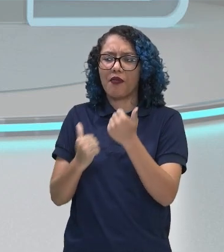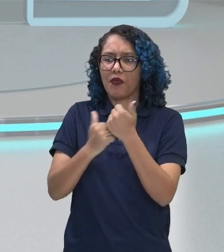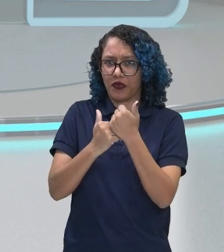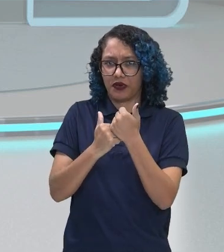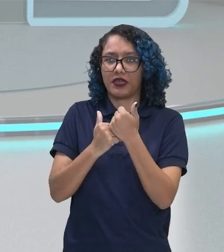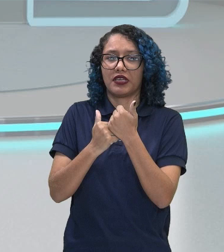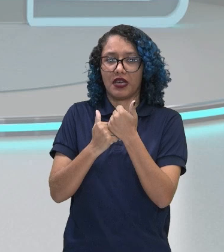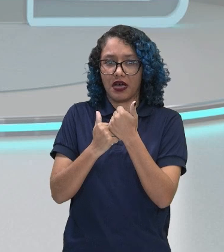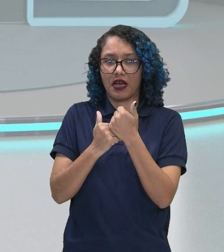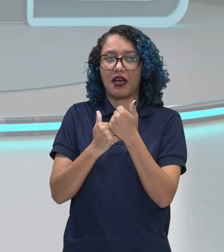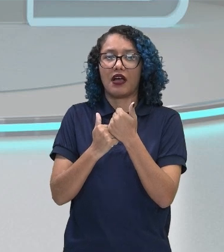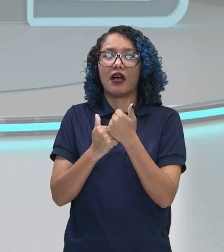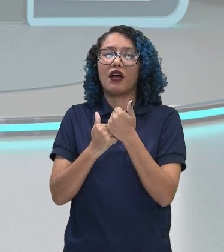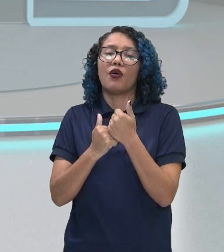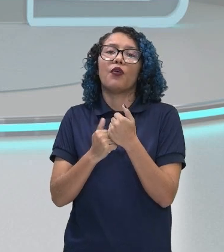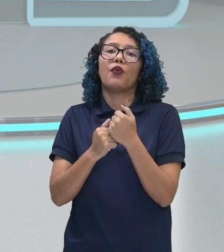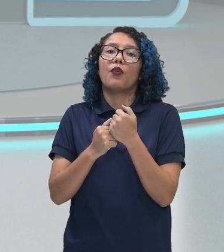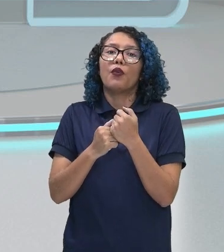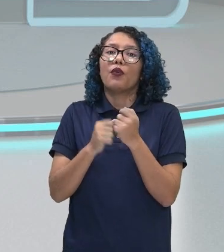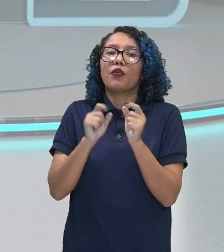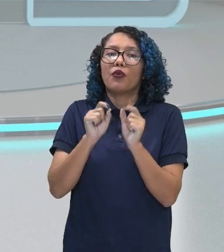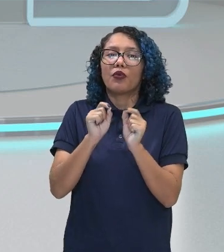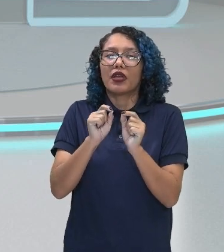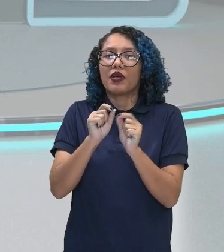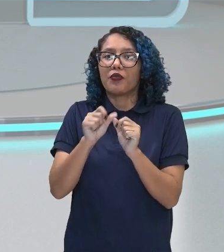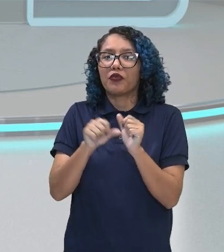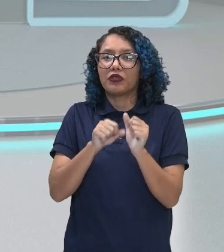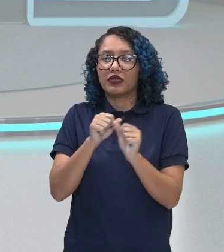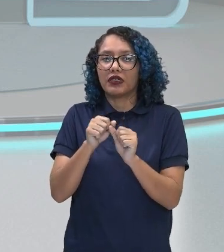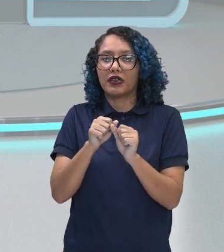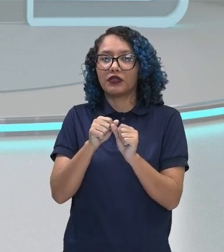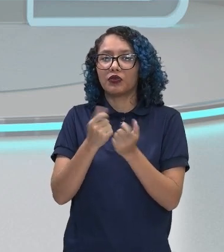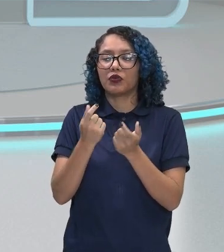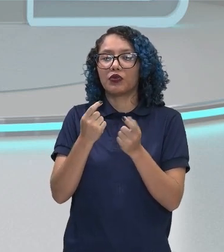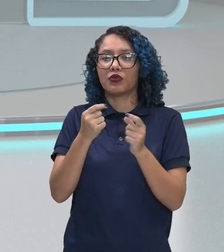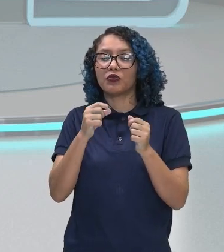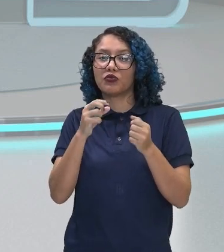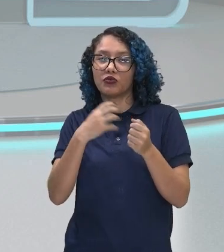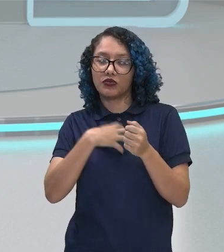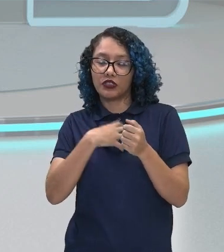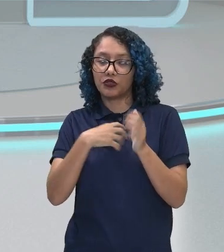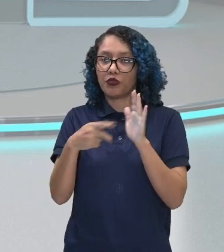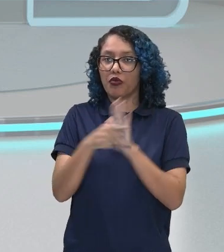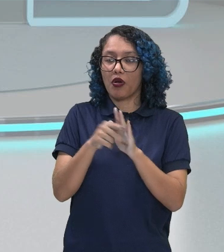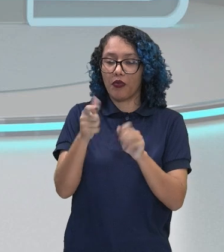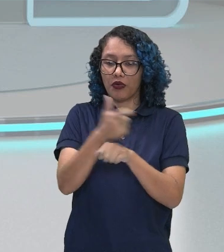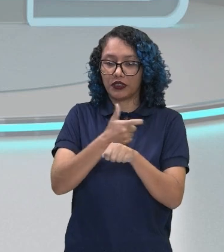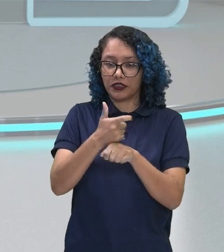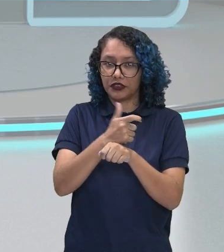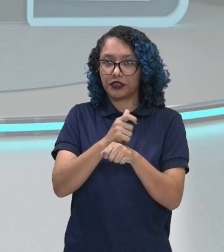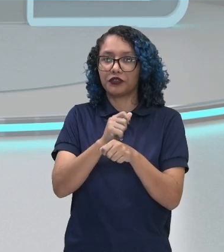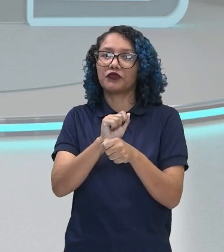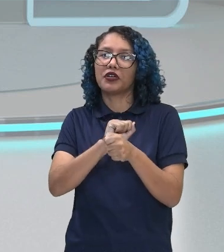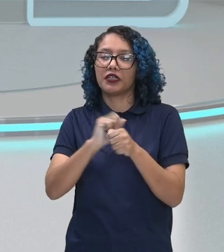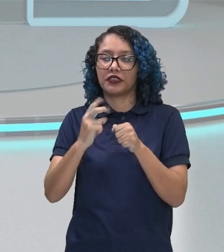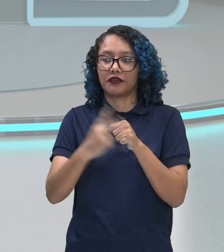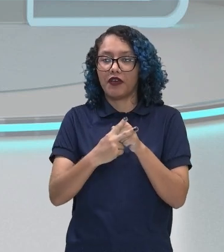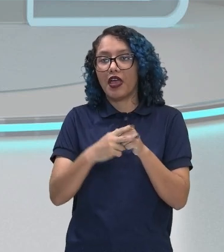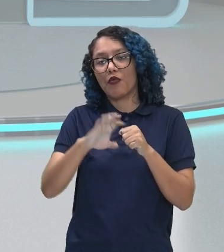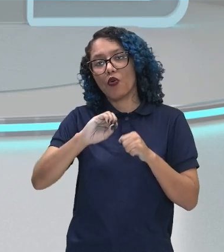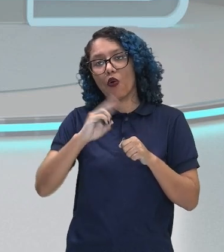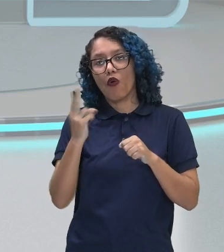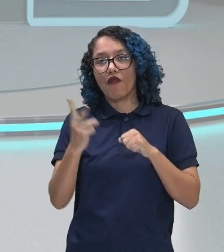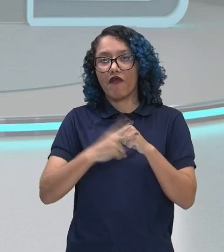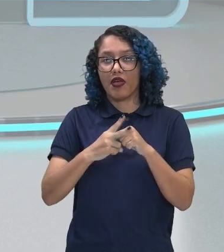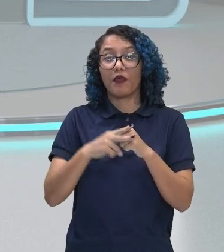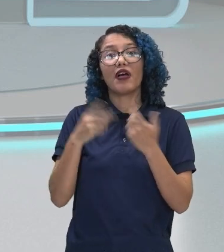né? Sempre junto ali, intensificando, por exemplo, o sentido de um adjetivo, de um verbo ou até mesmo de um outro advérbio. Essa é a sua